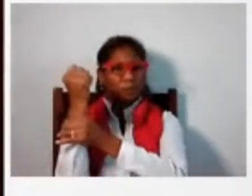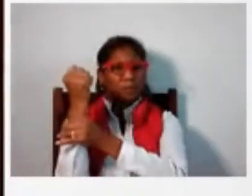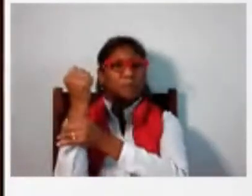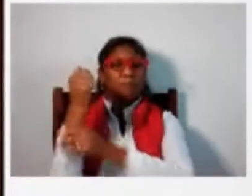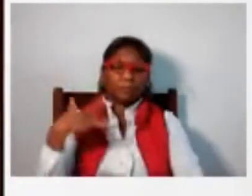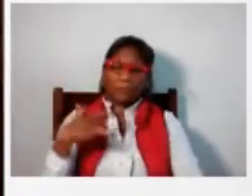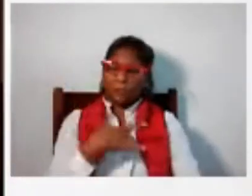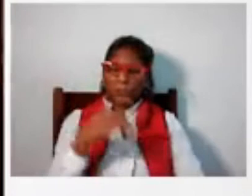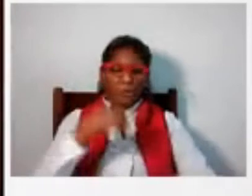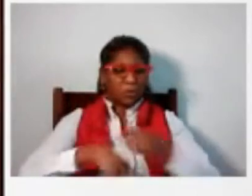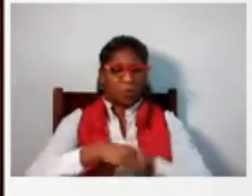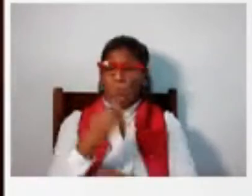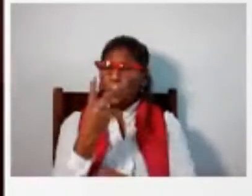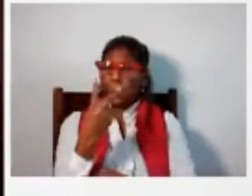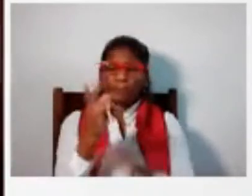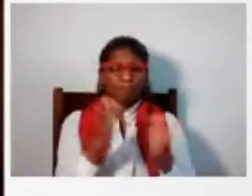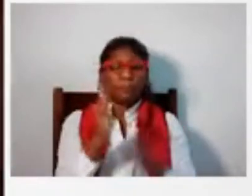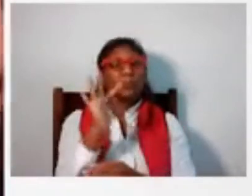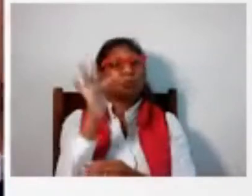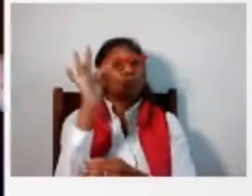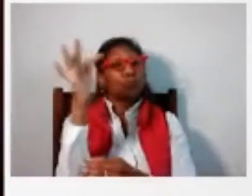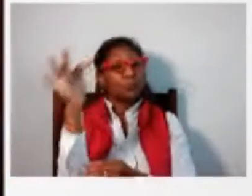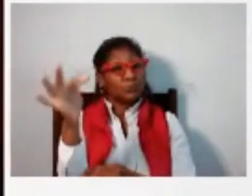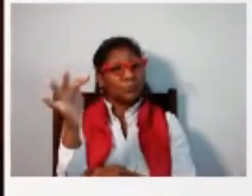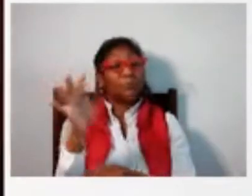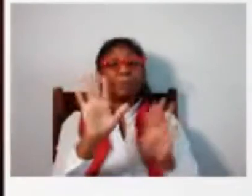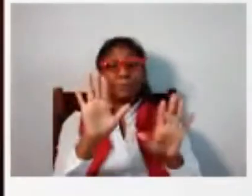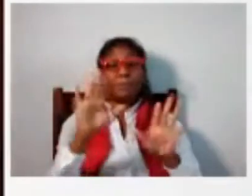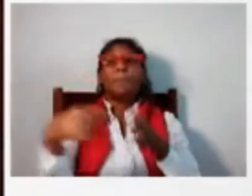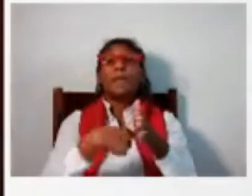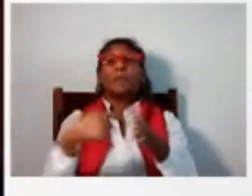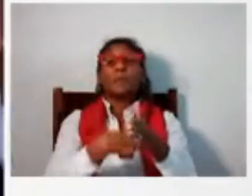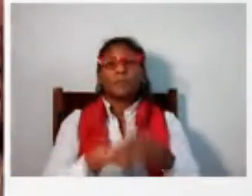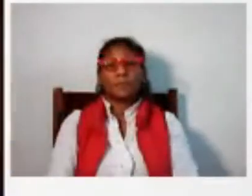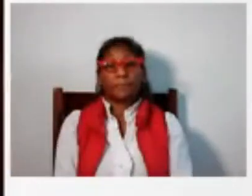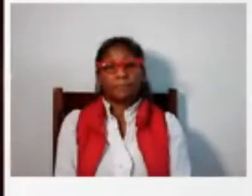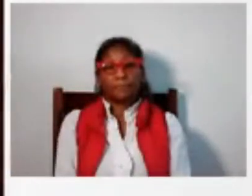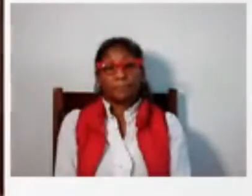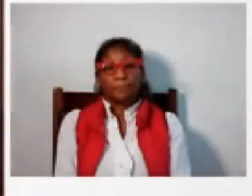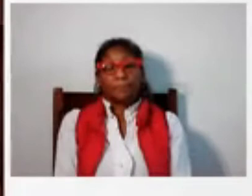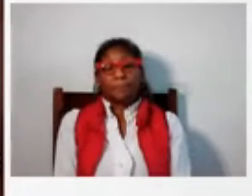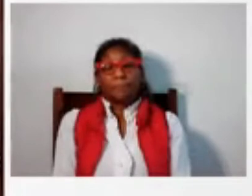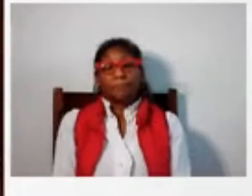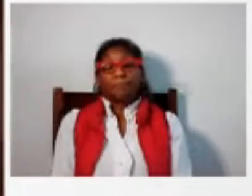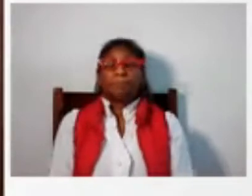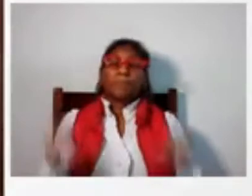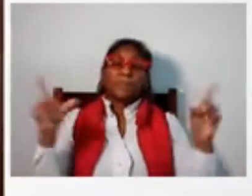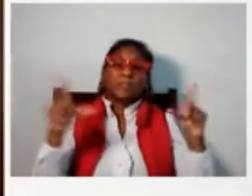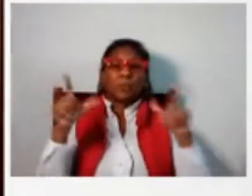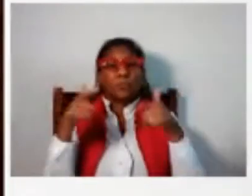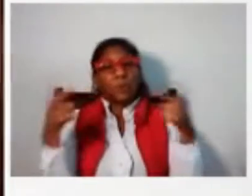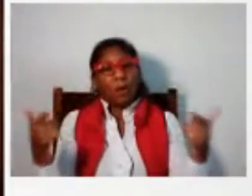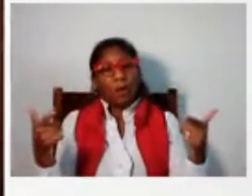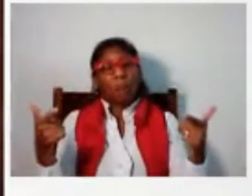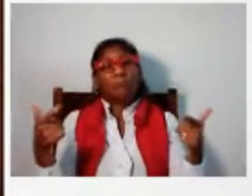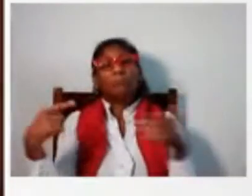sanitário quanto econômico, em relação ao futuro. Nós temos algumas perguntas da imprensa, então vamos